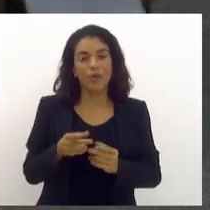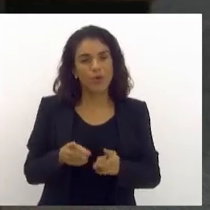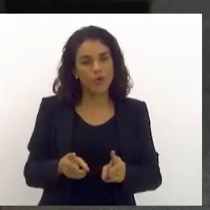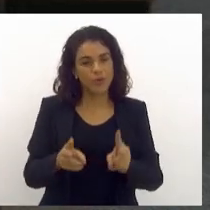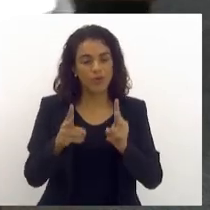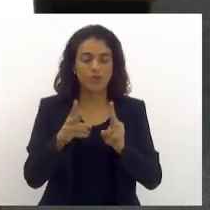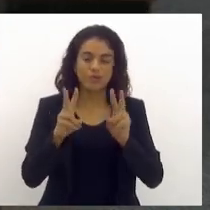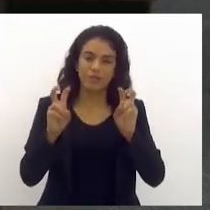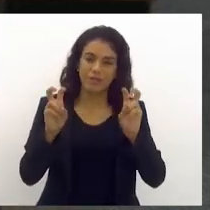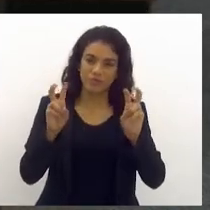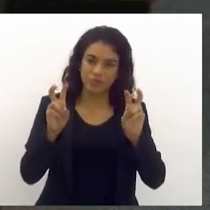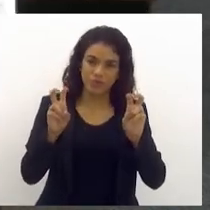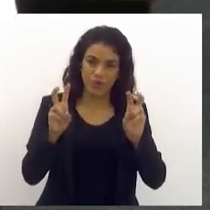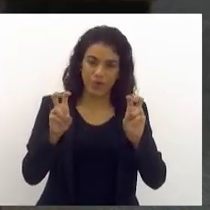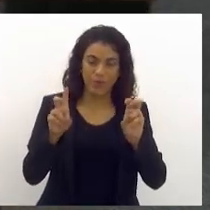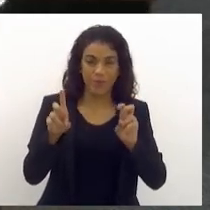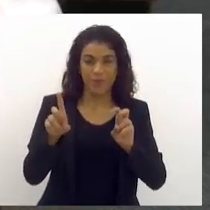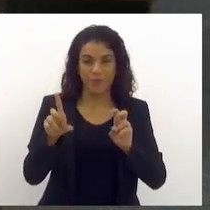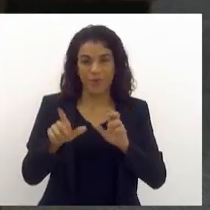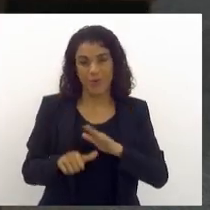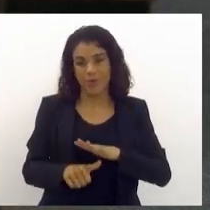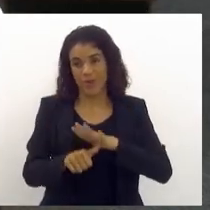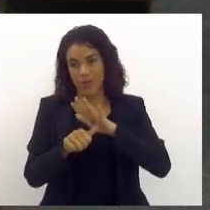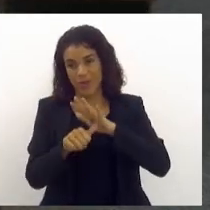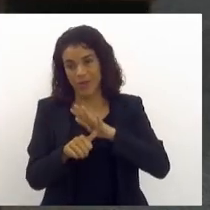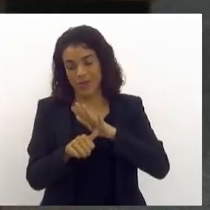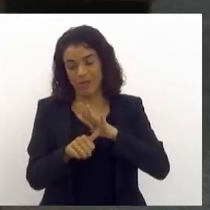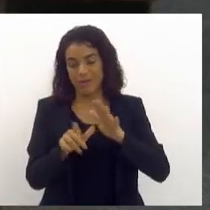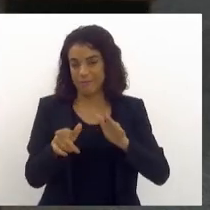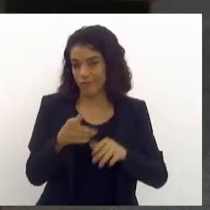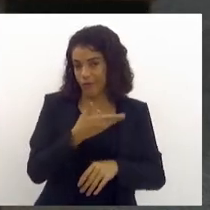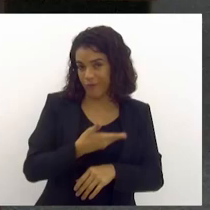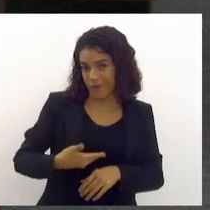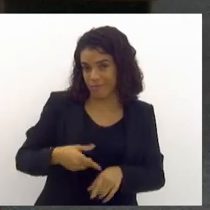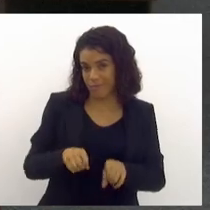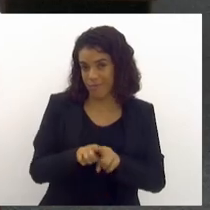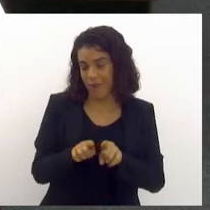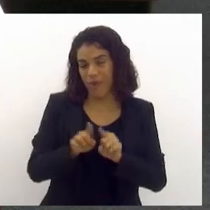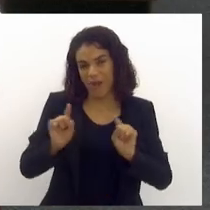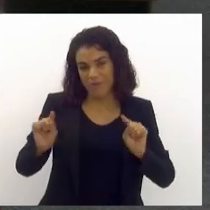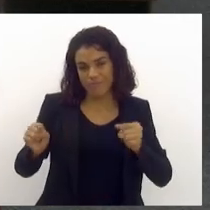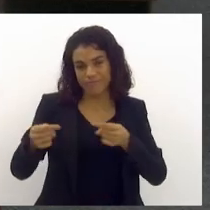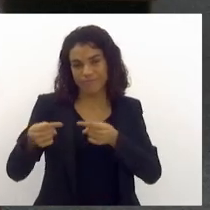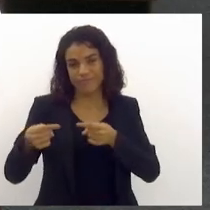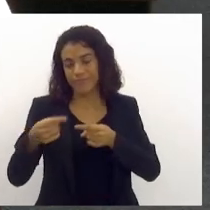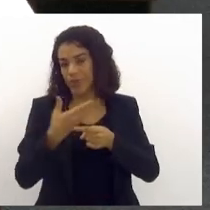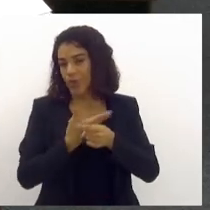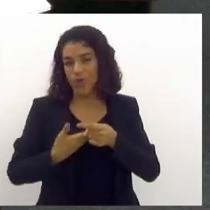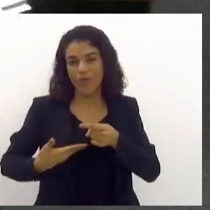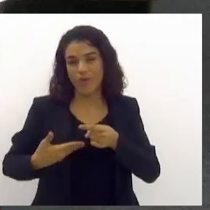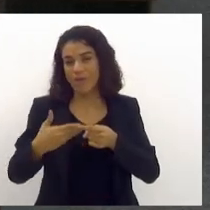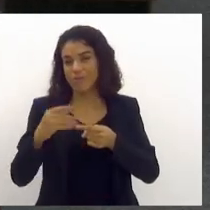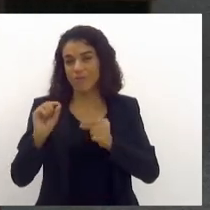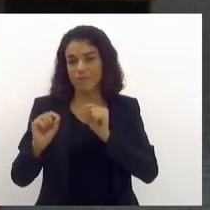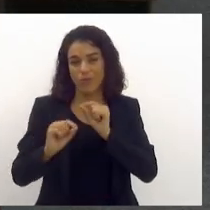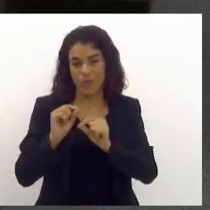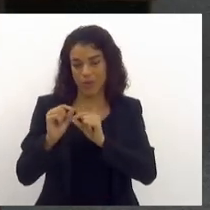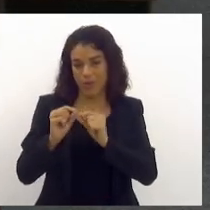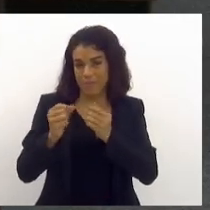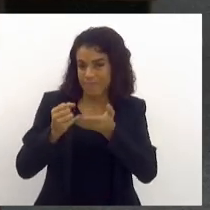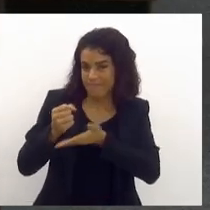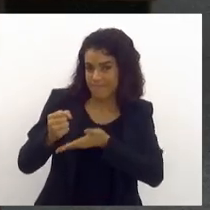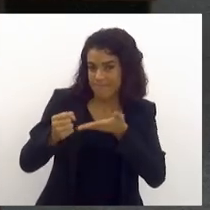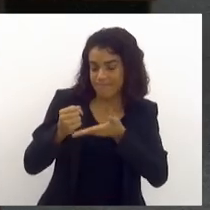do mérito, líder aqui do governo e do método, eu queria divergir do governo na gênese da questão.